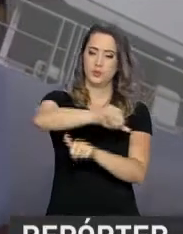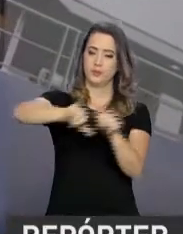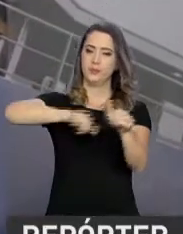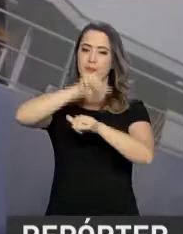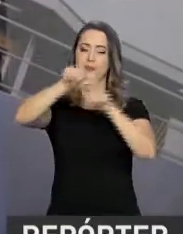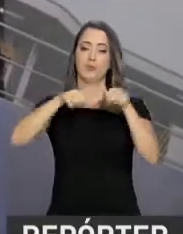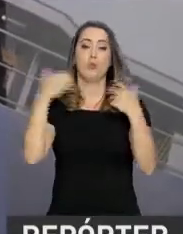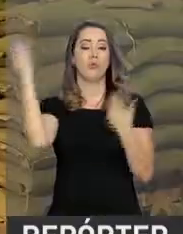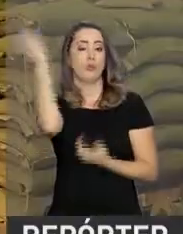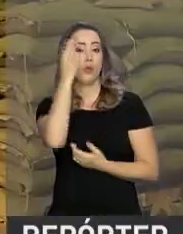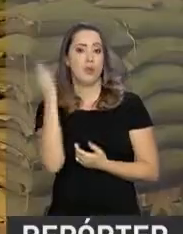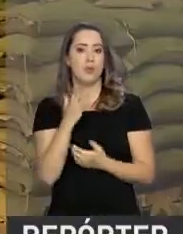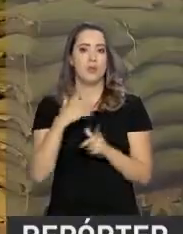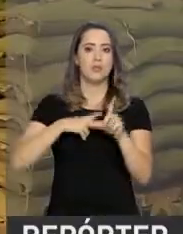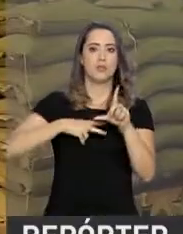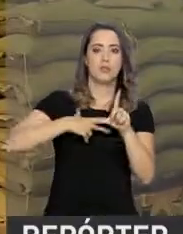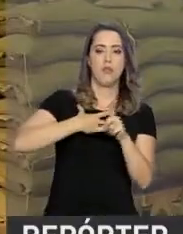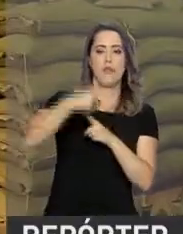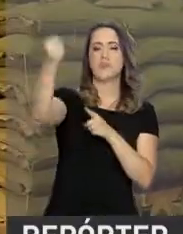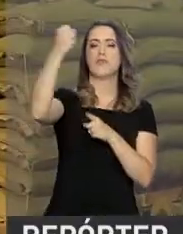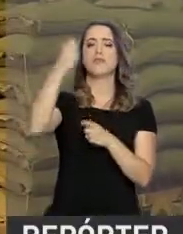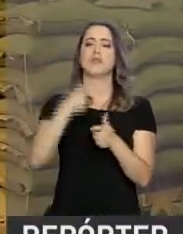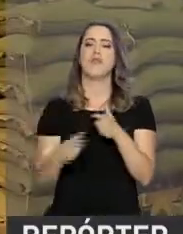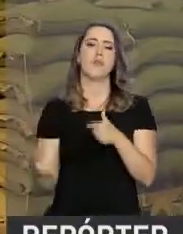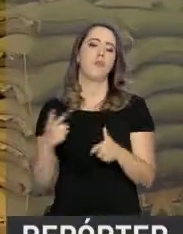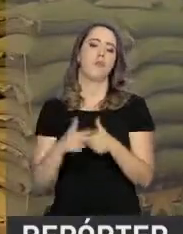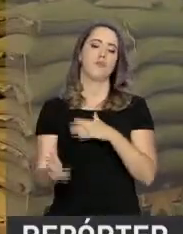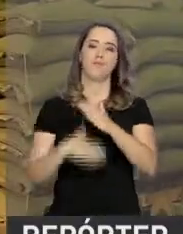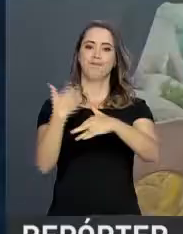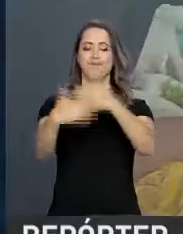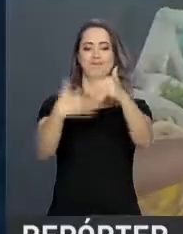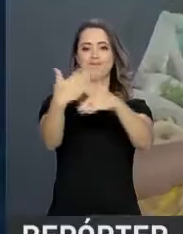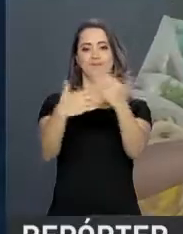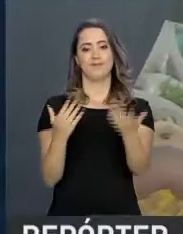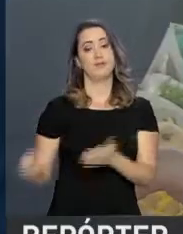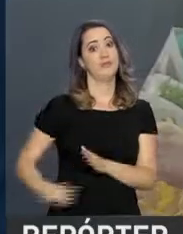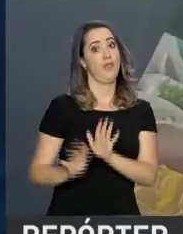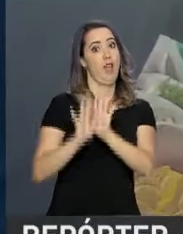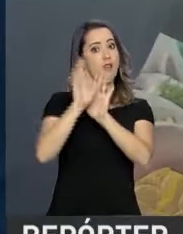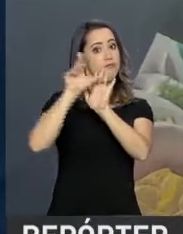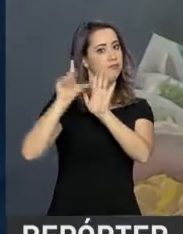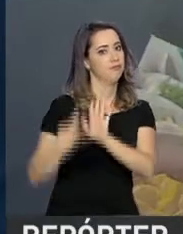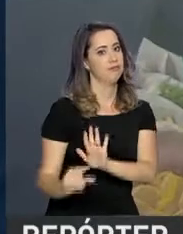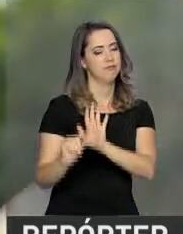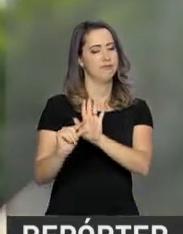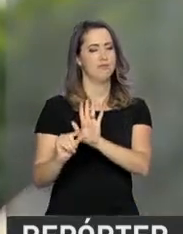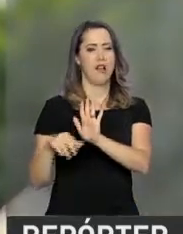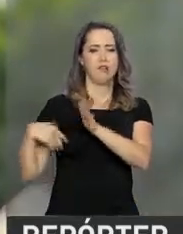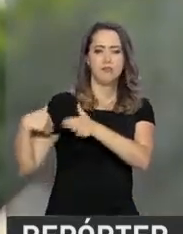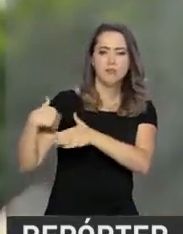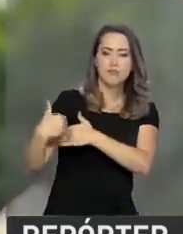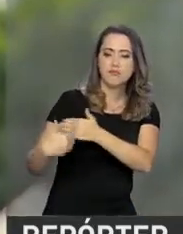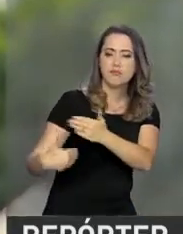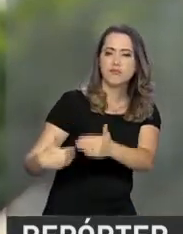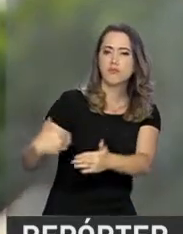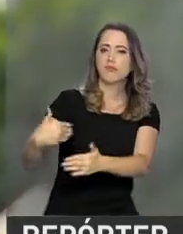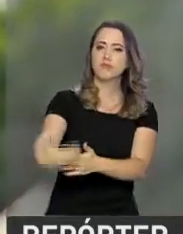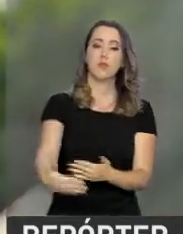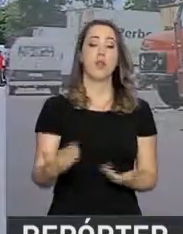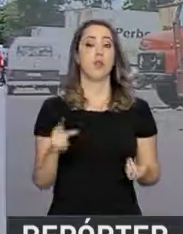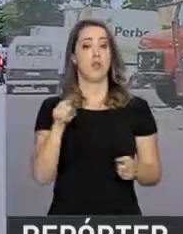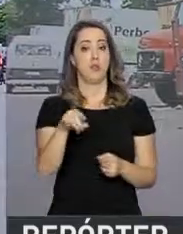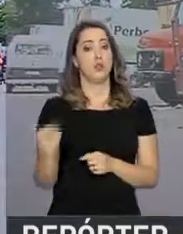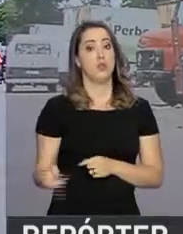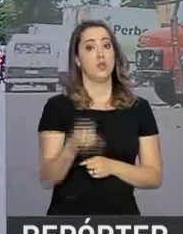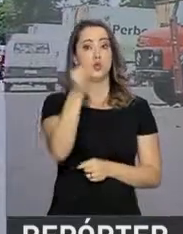mudanças. O Brasil superou a recessão, voltou a crescer. A inflação caiu para o nível mais baixo em muito tempo e